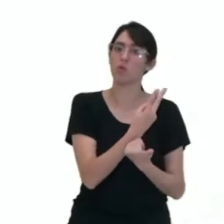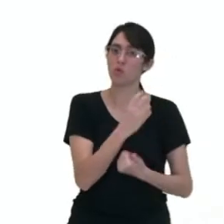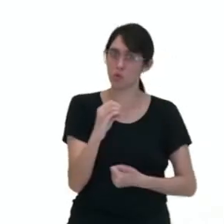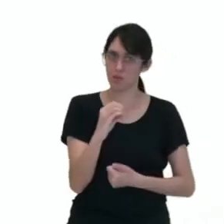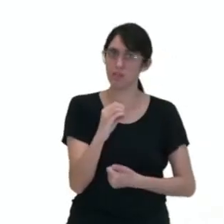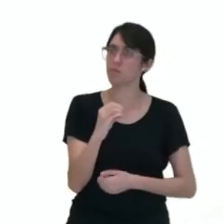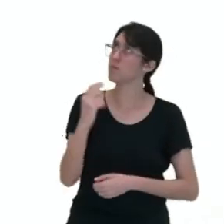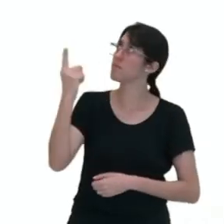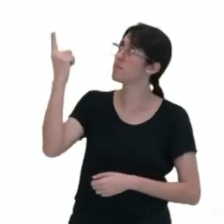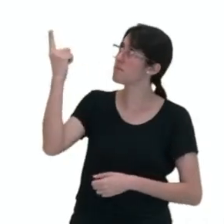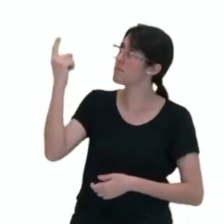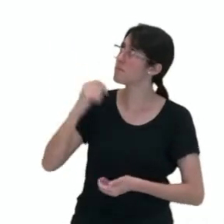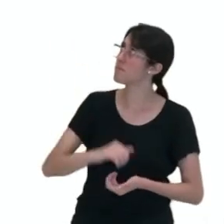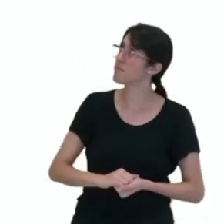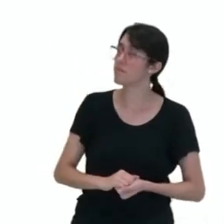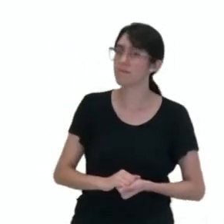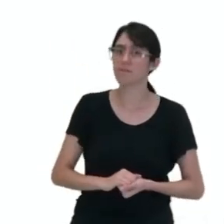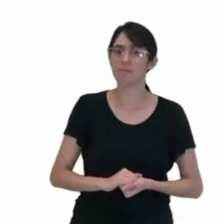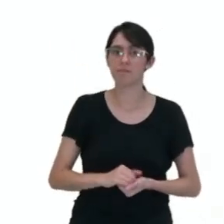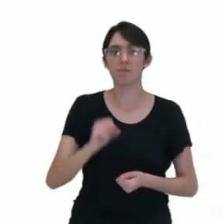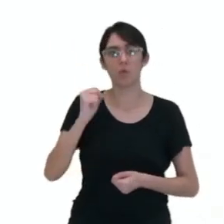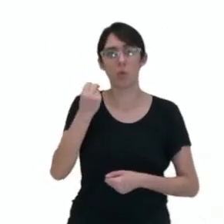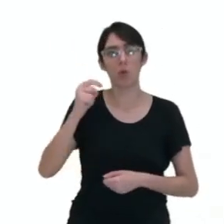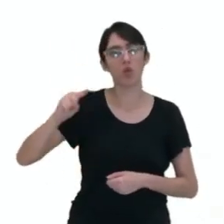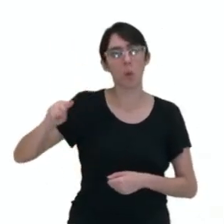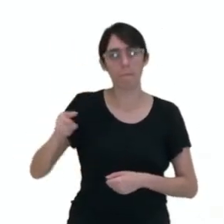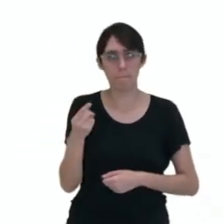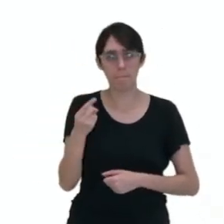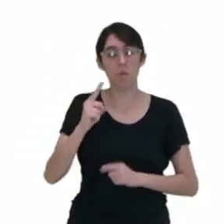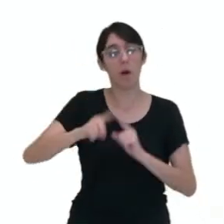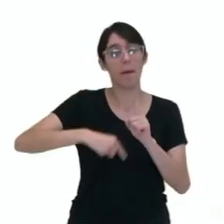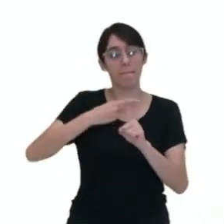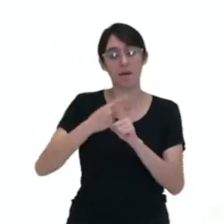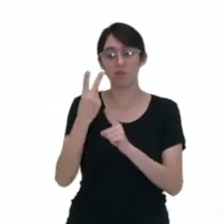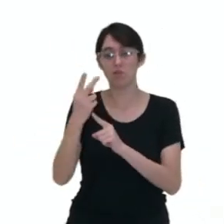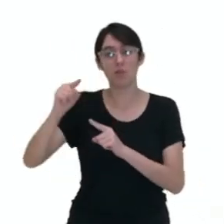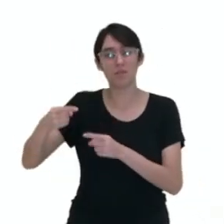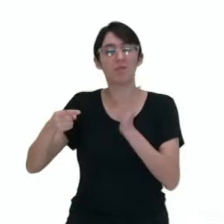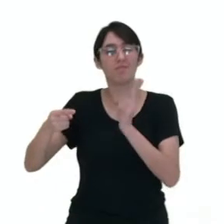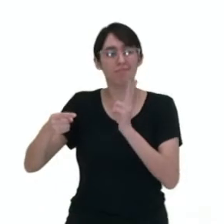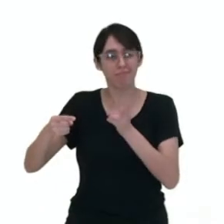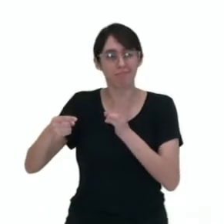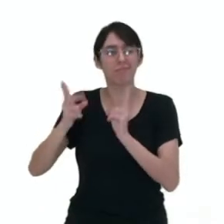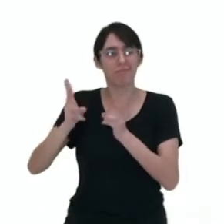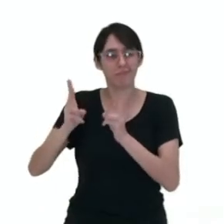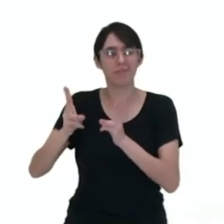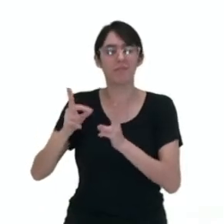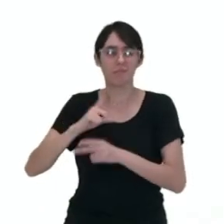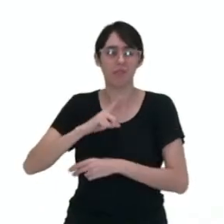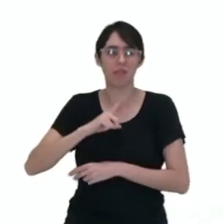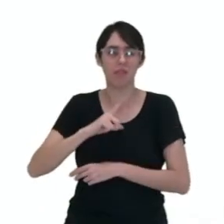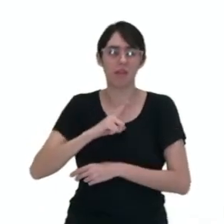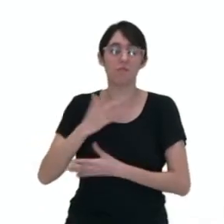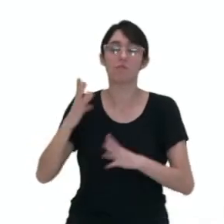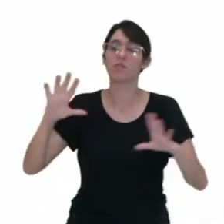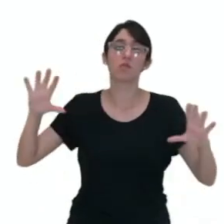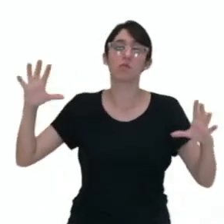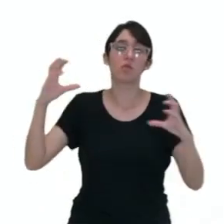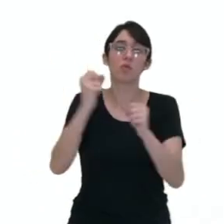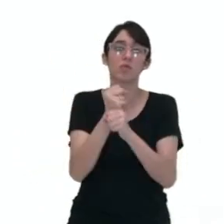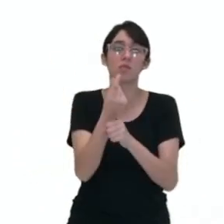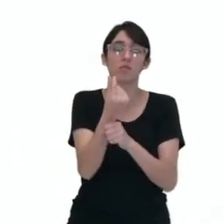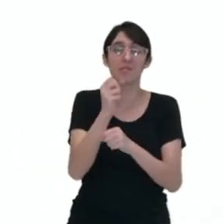200 vezes 40, 8.000, mais o custo fixo, que é 2.000. Portanto, o custo total dessa empresa para